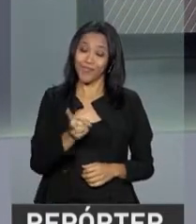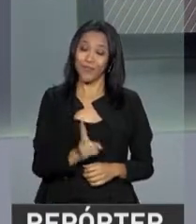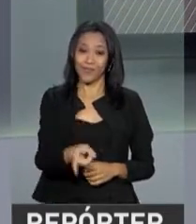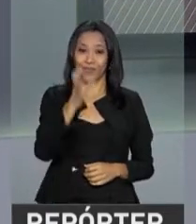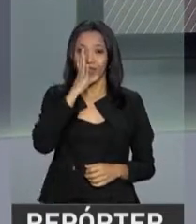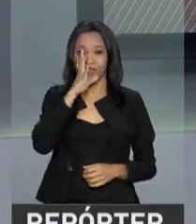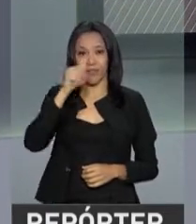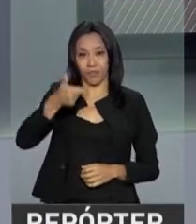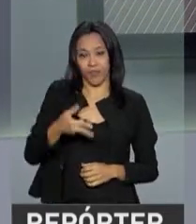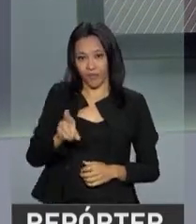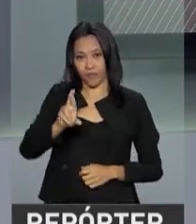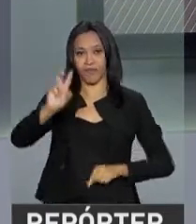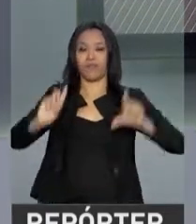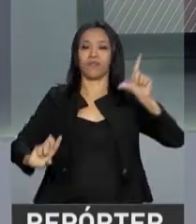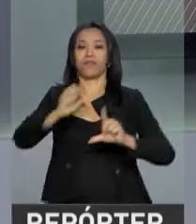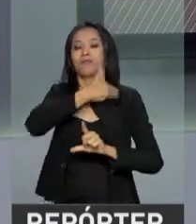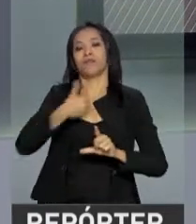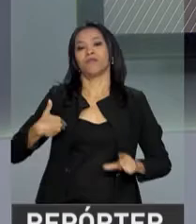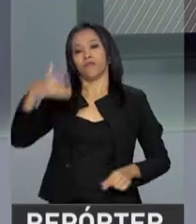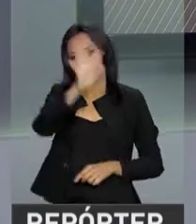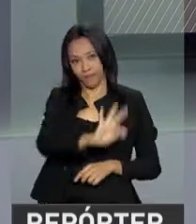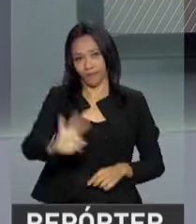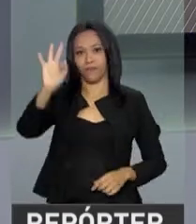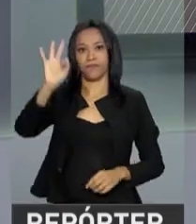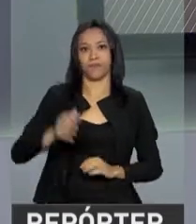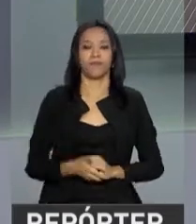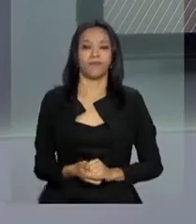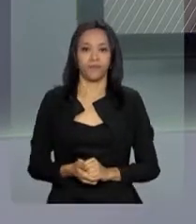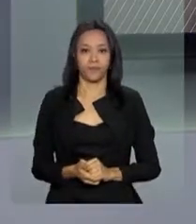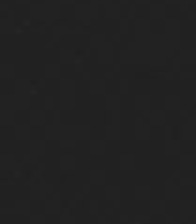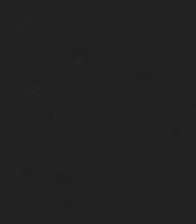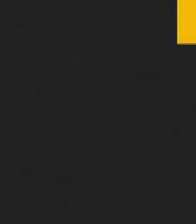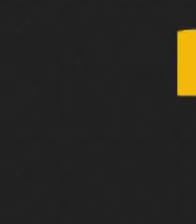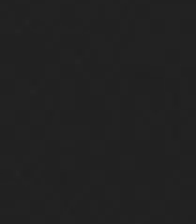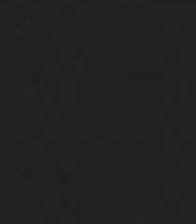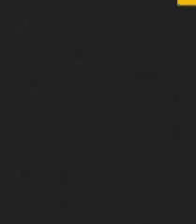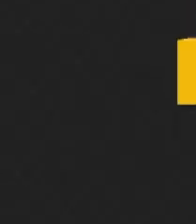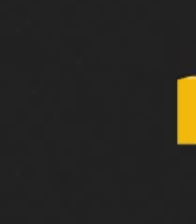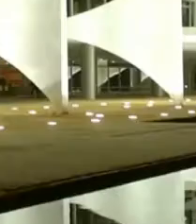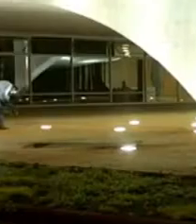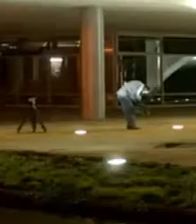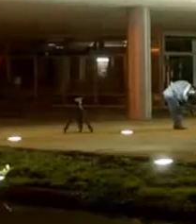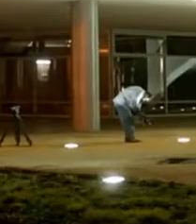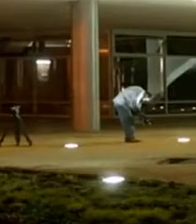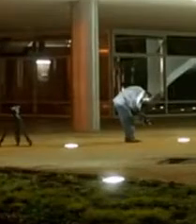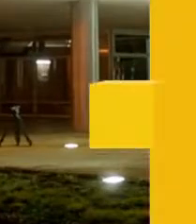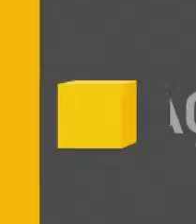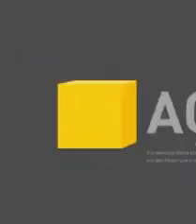continue com a gente na NBR, a TV do Governo Federal. Thank you.